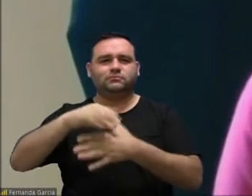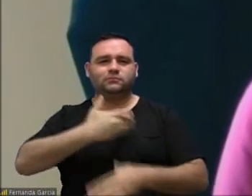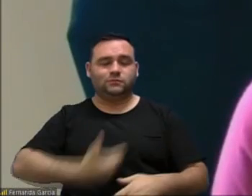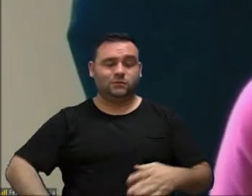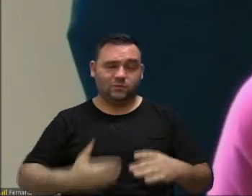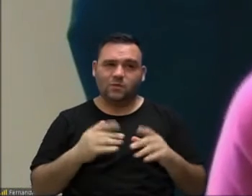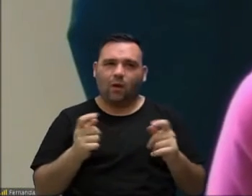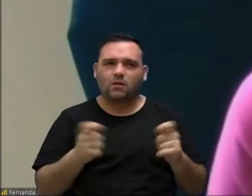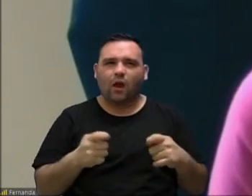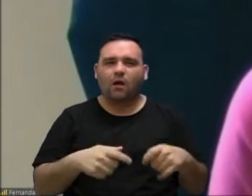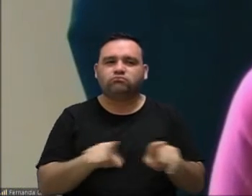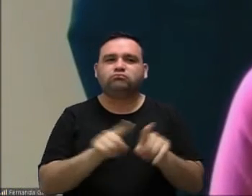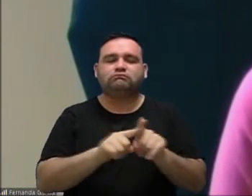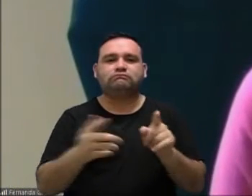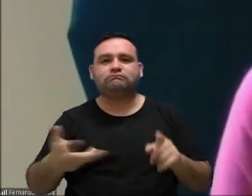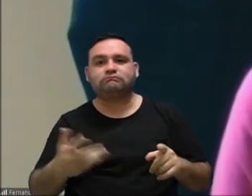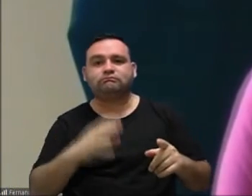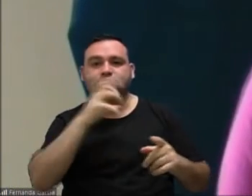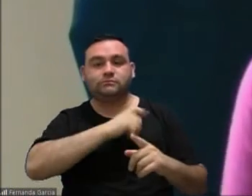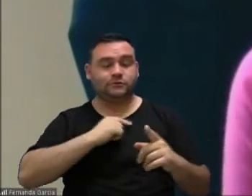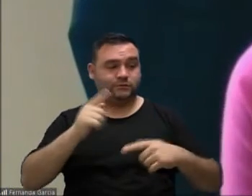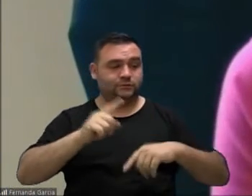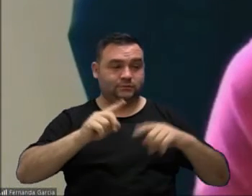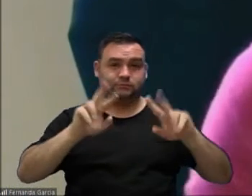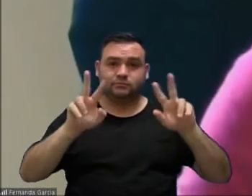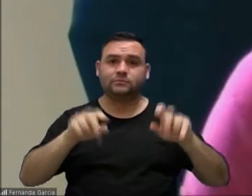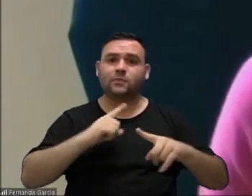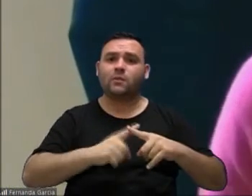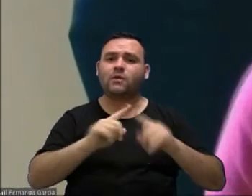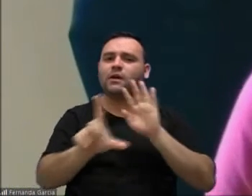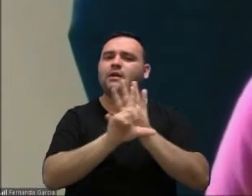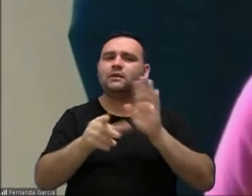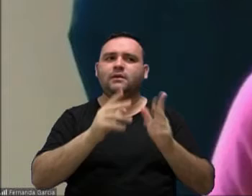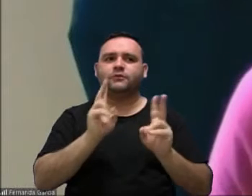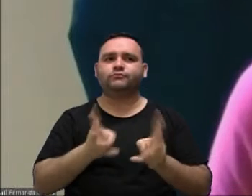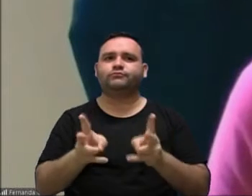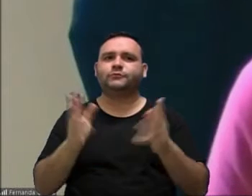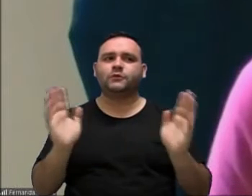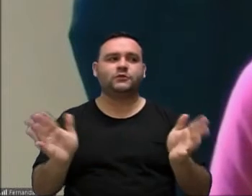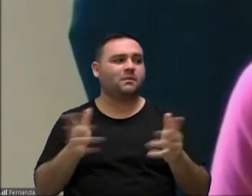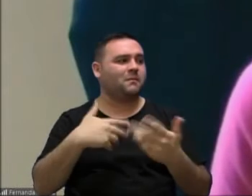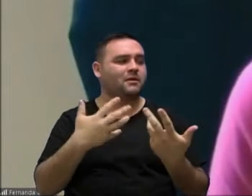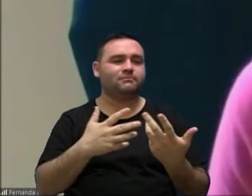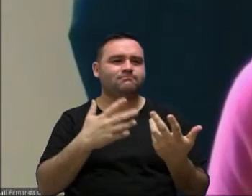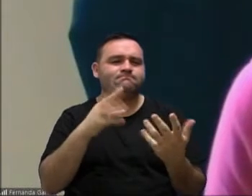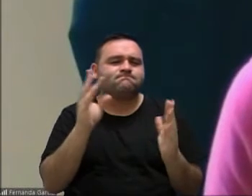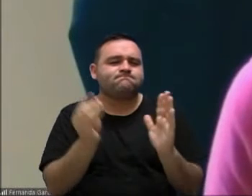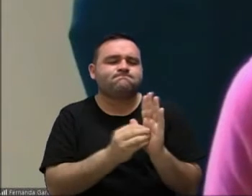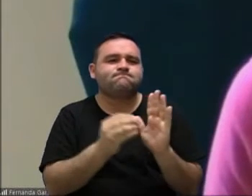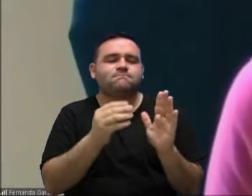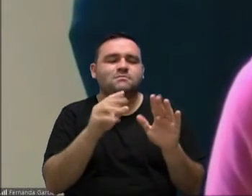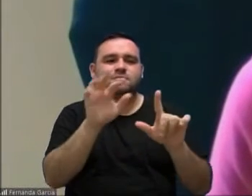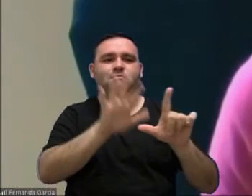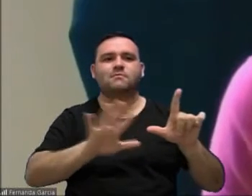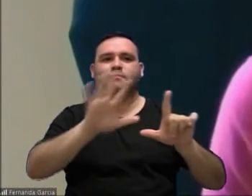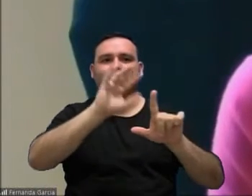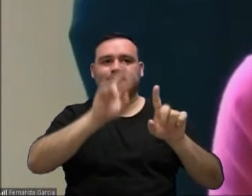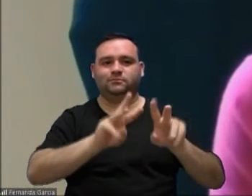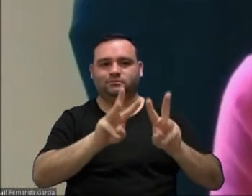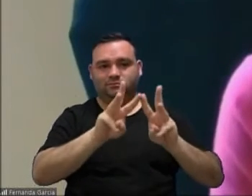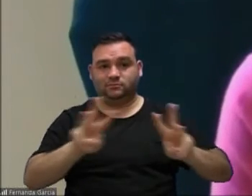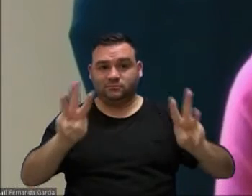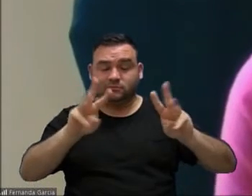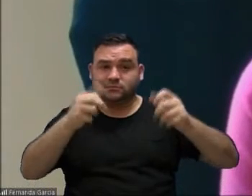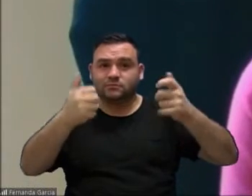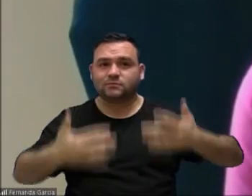possa agilizar essa questão porque é uma lei que já está em vigência e infelizmente ainda não foi colocado no portal da transparência